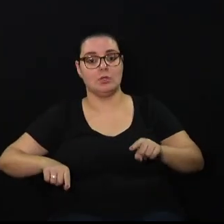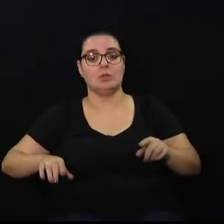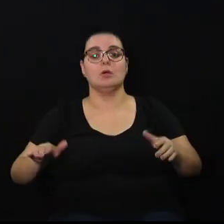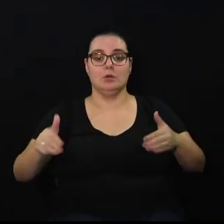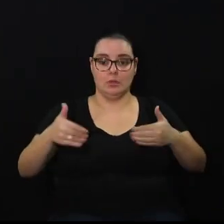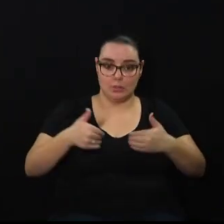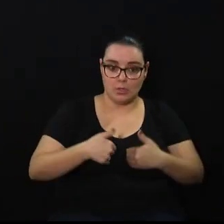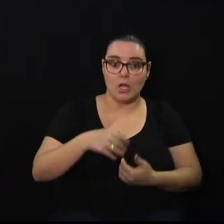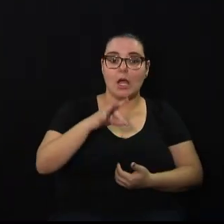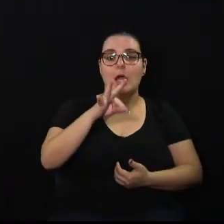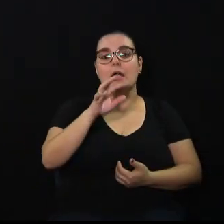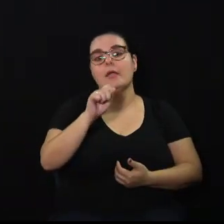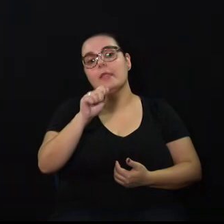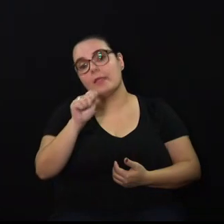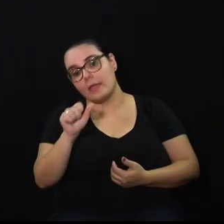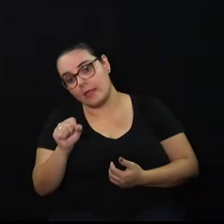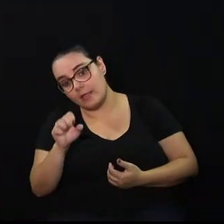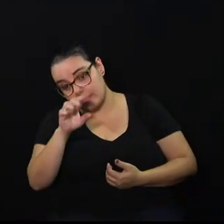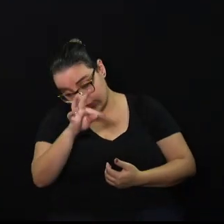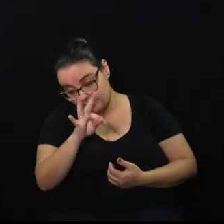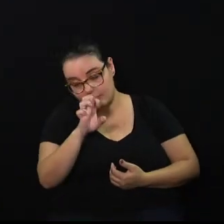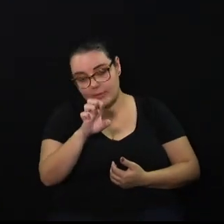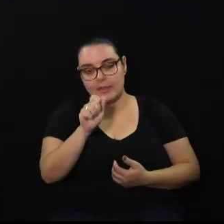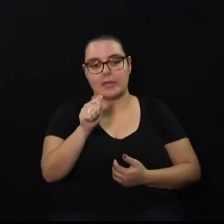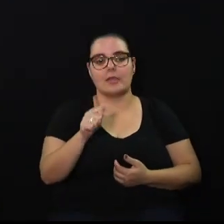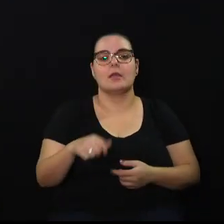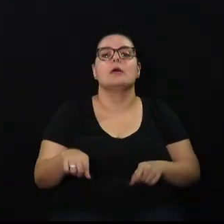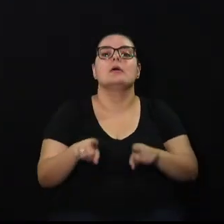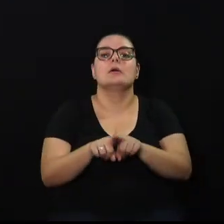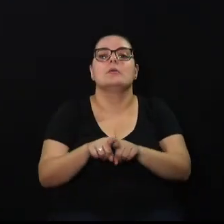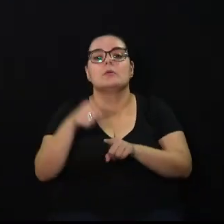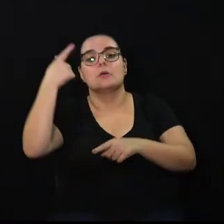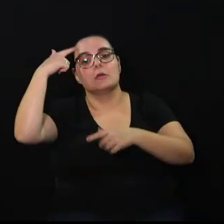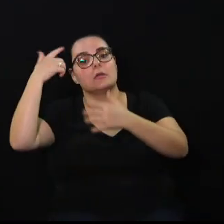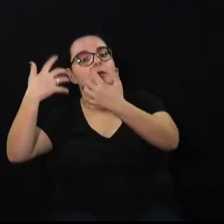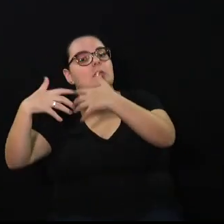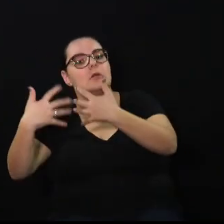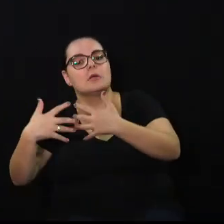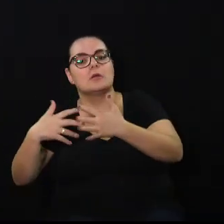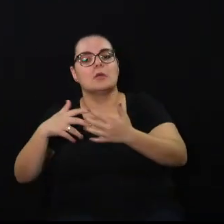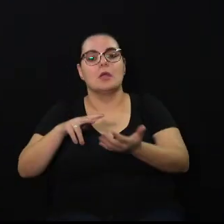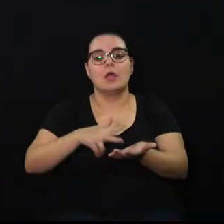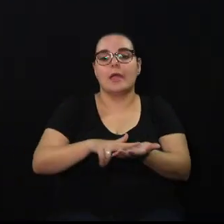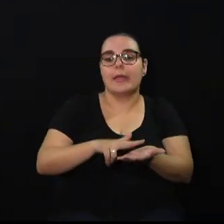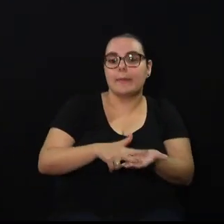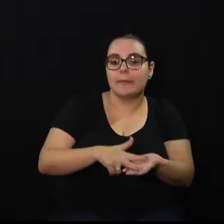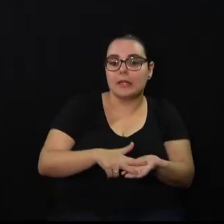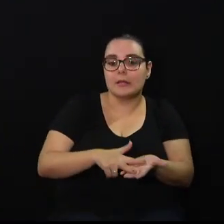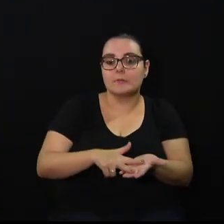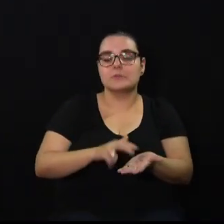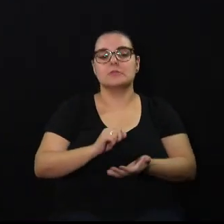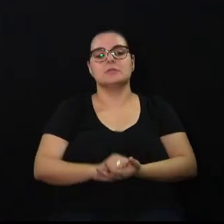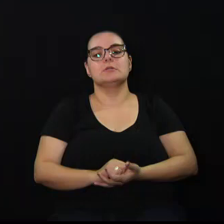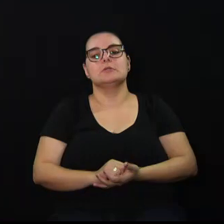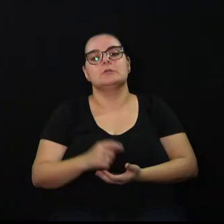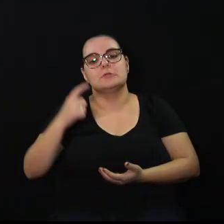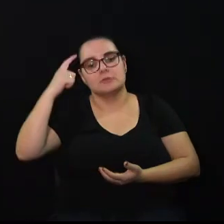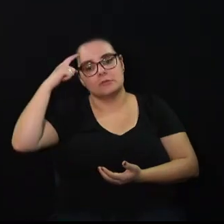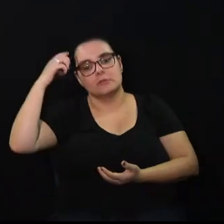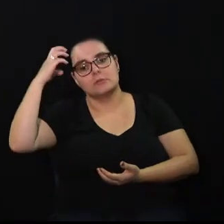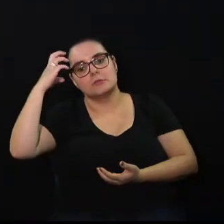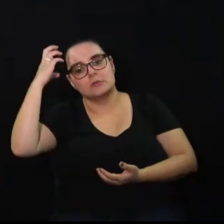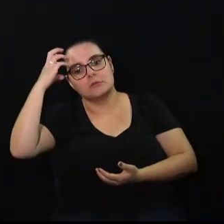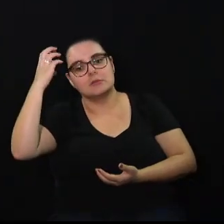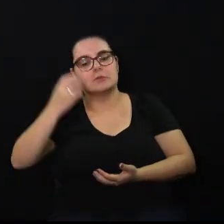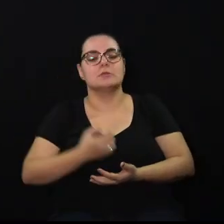com uma mais comorbidades psiquiátricas ou neurológicas né epilepsia ou déficit cognitivo bastante comum